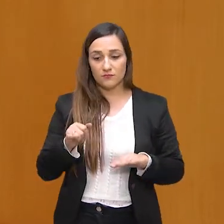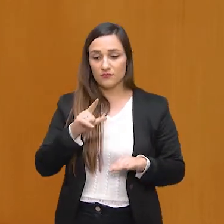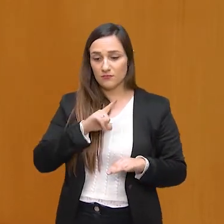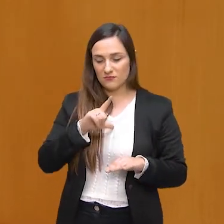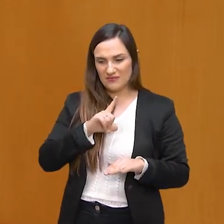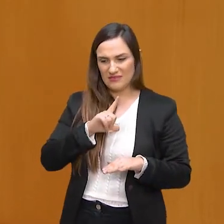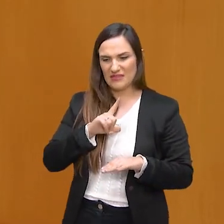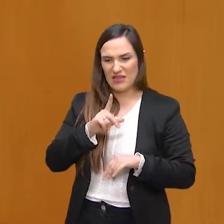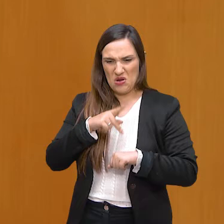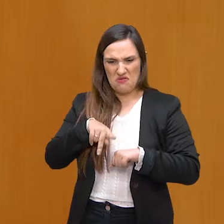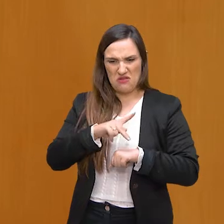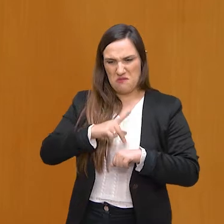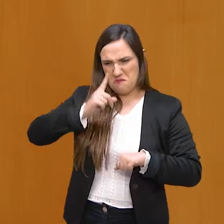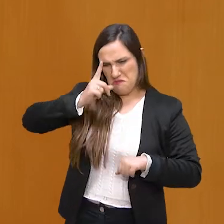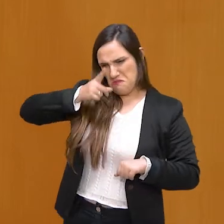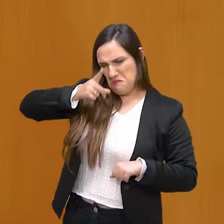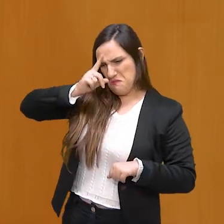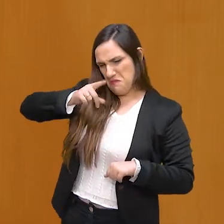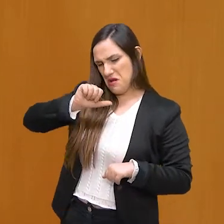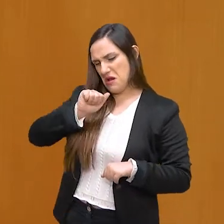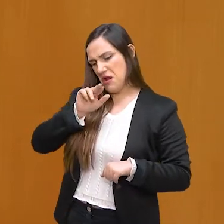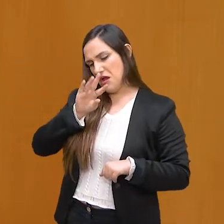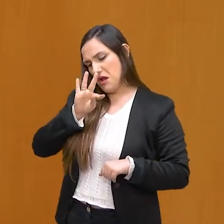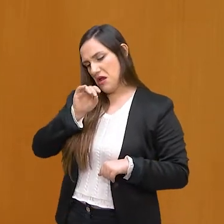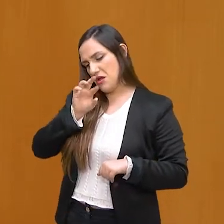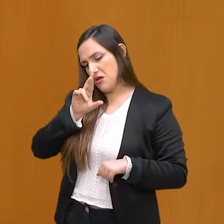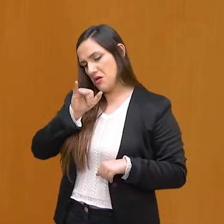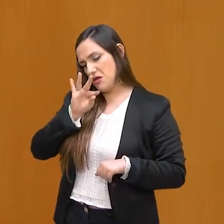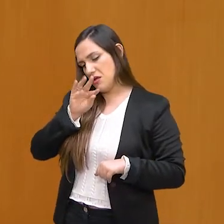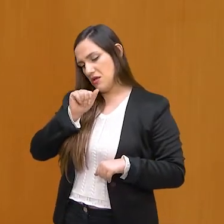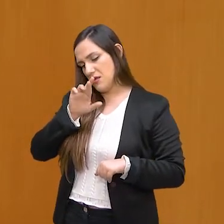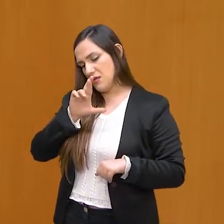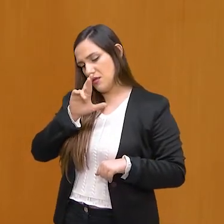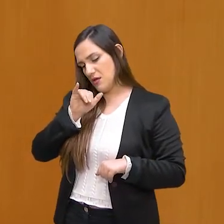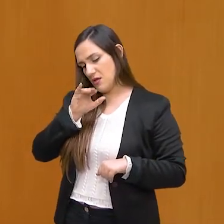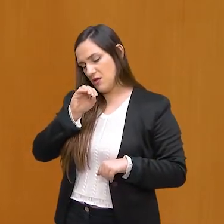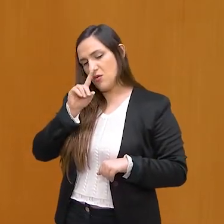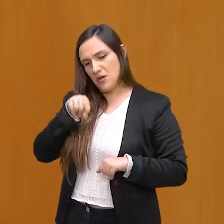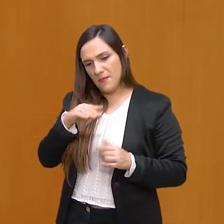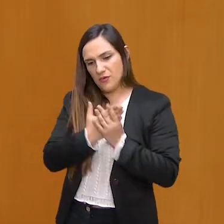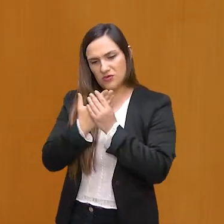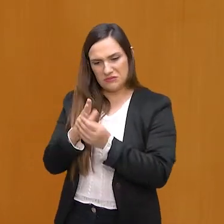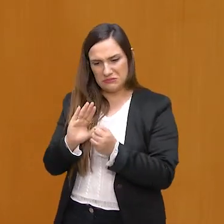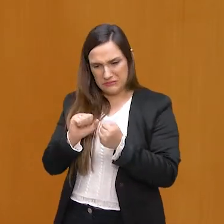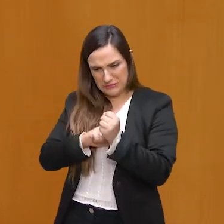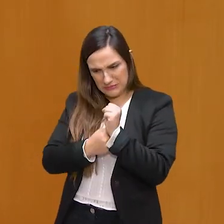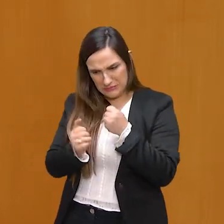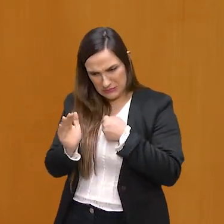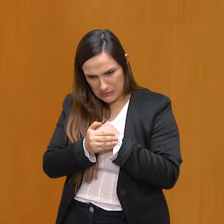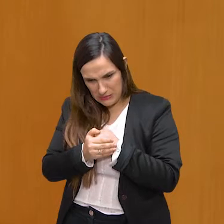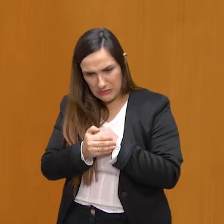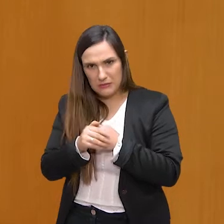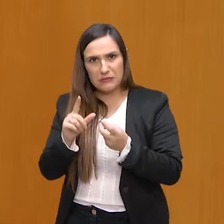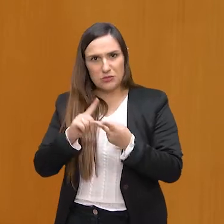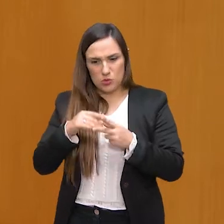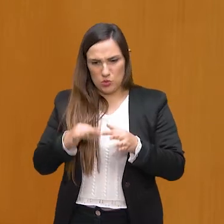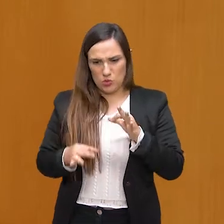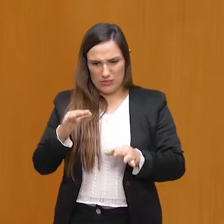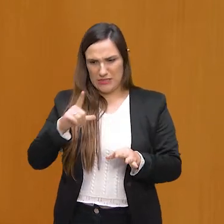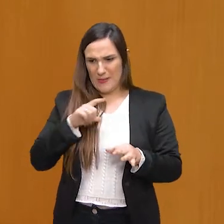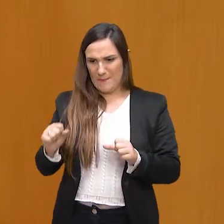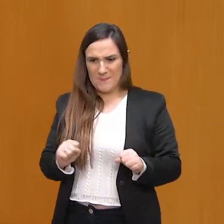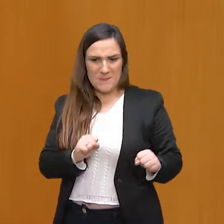Estado autoritário, você vai ter um processo que não será público, você vai ter um processo onde o juiz tem